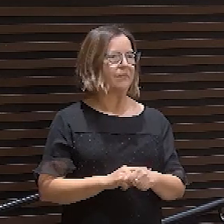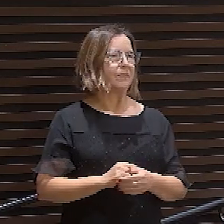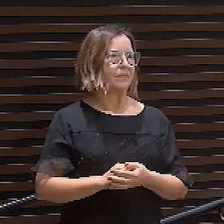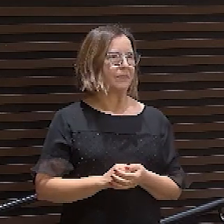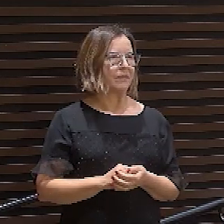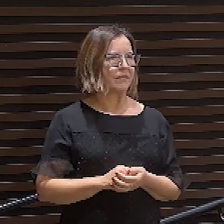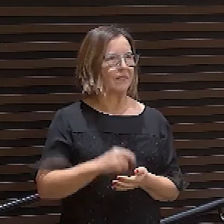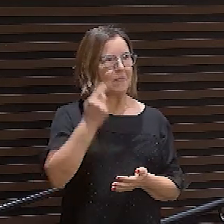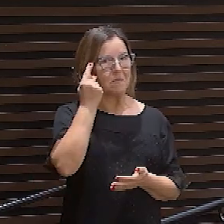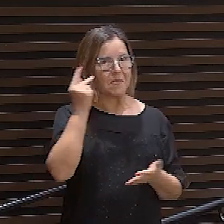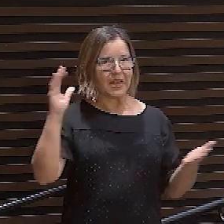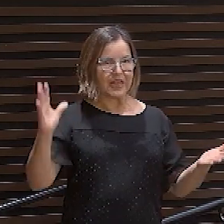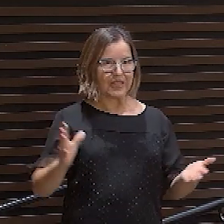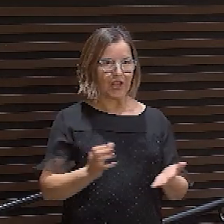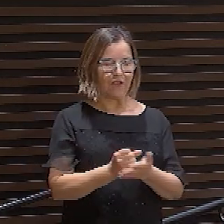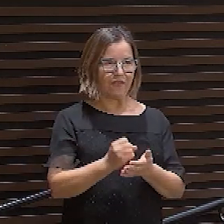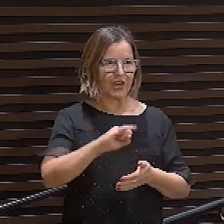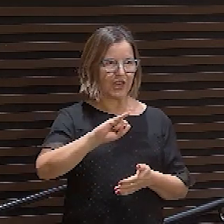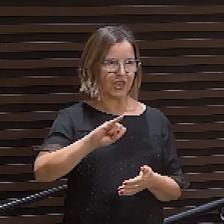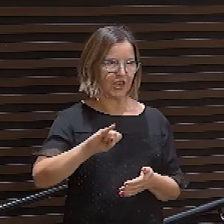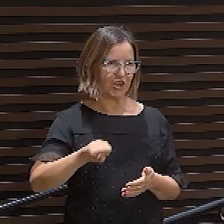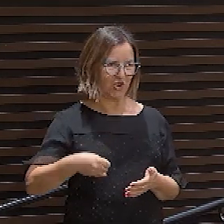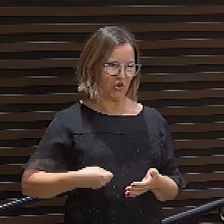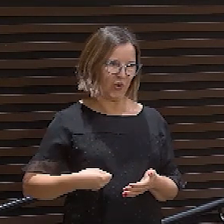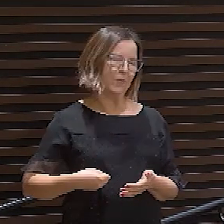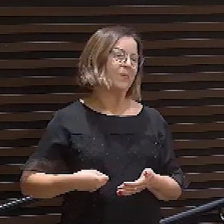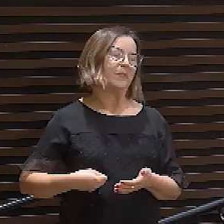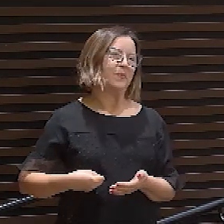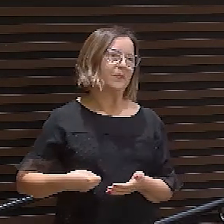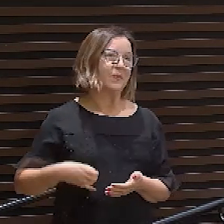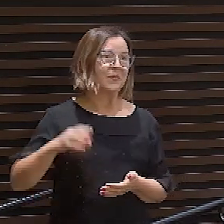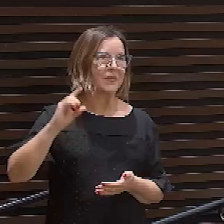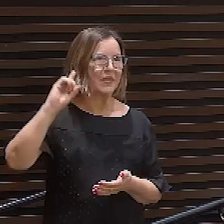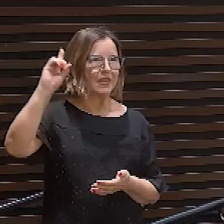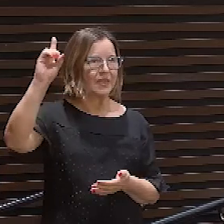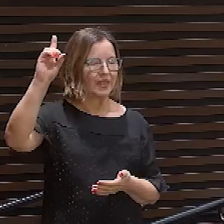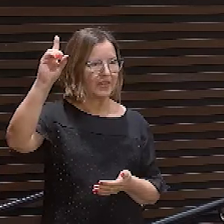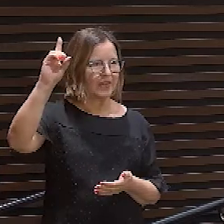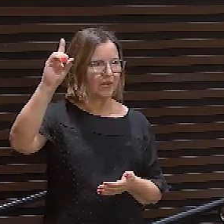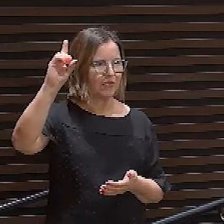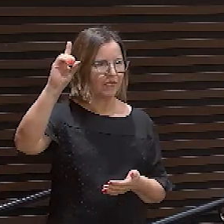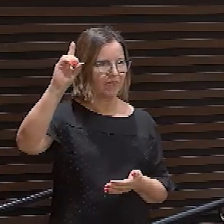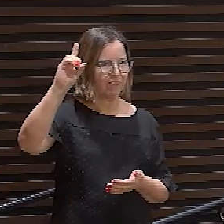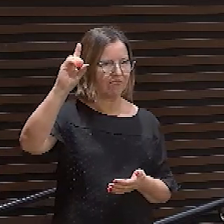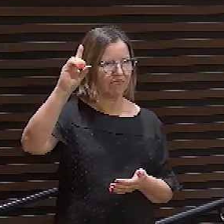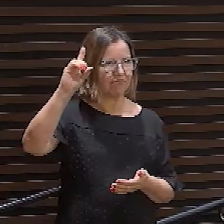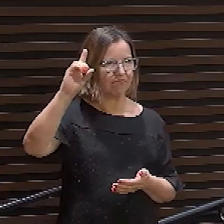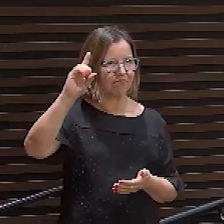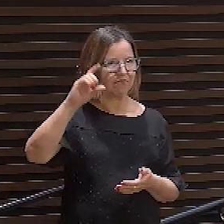Para salvar Jó, Deus levou pouco tempo.